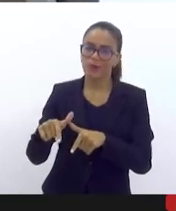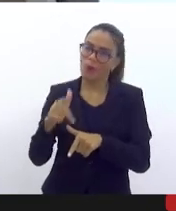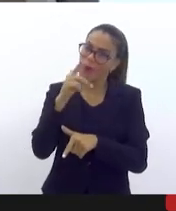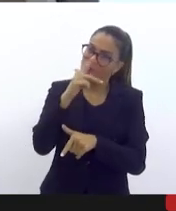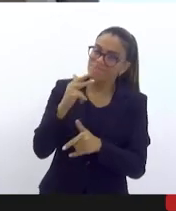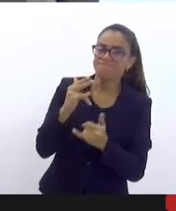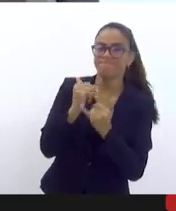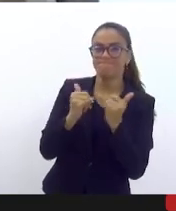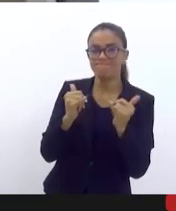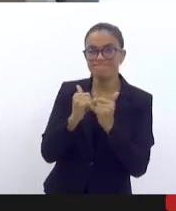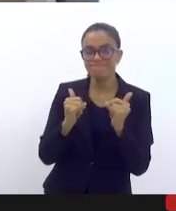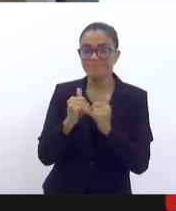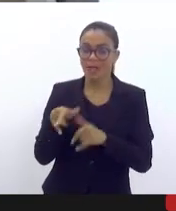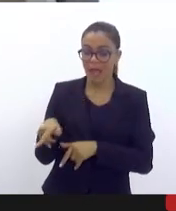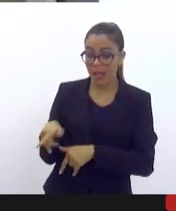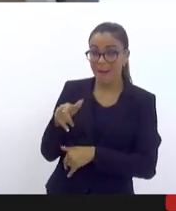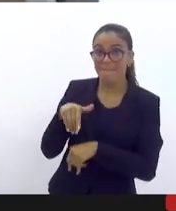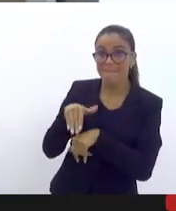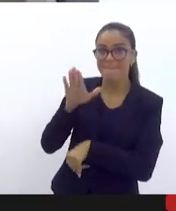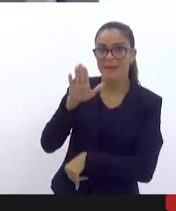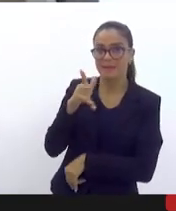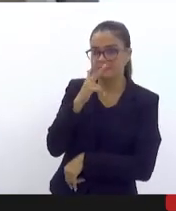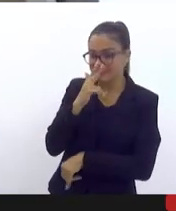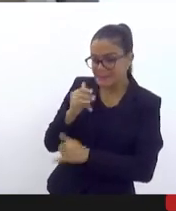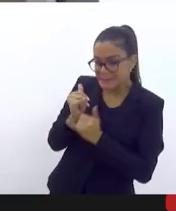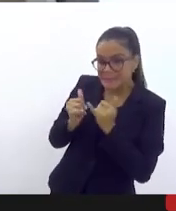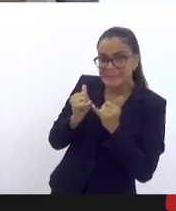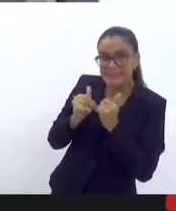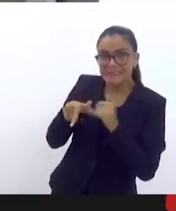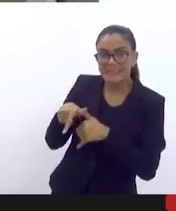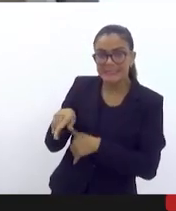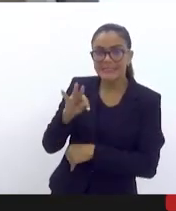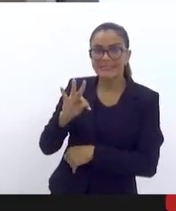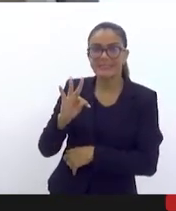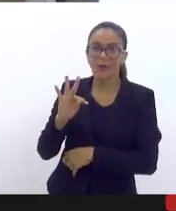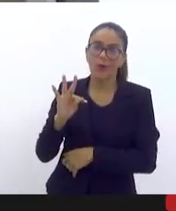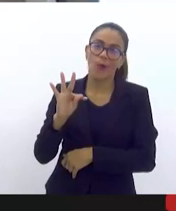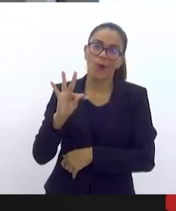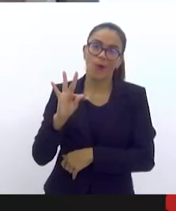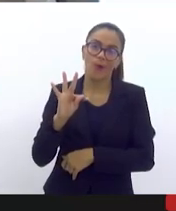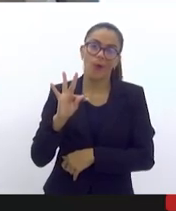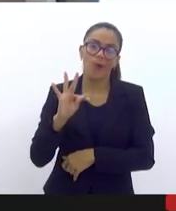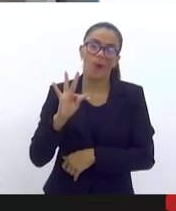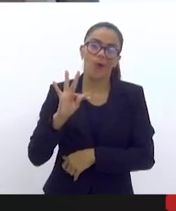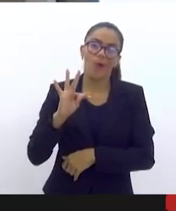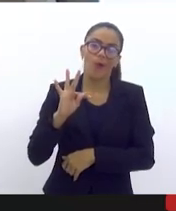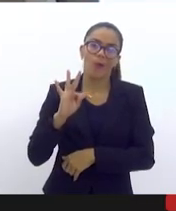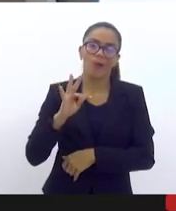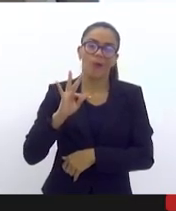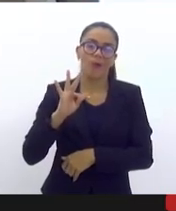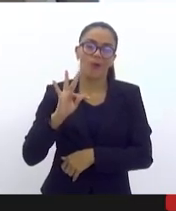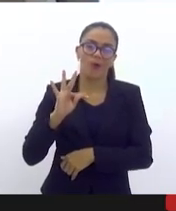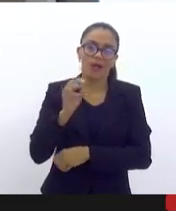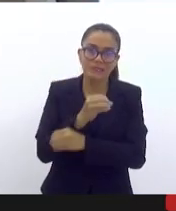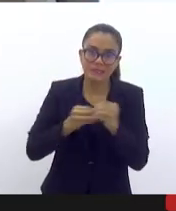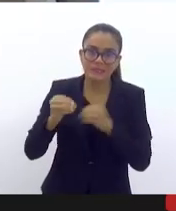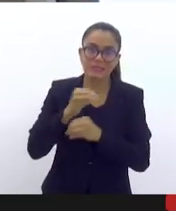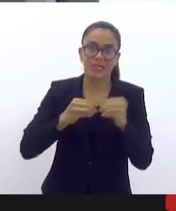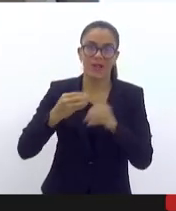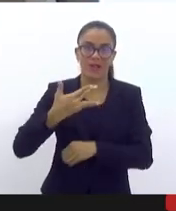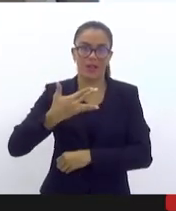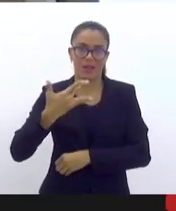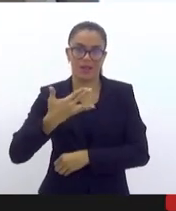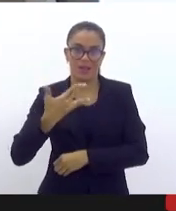fossem as que são muito parecidas com os canagnoses que a gente produz endogenamente